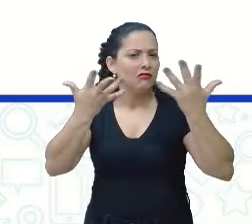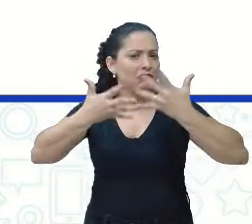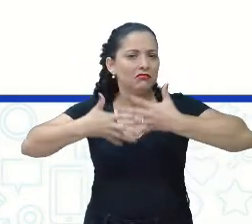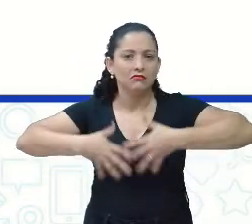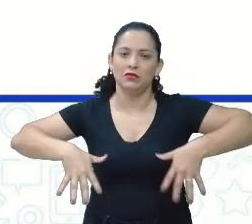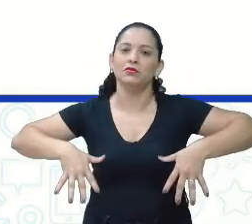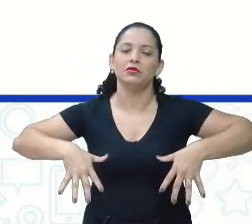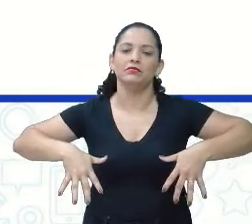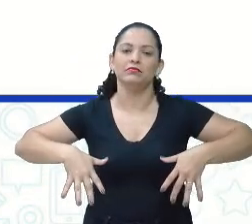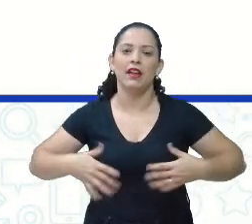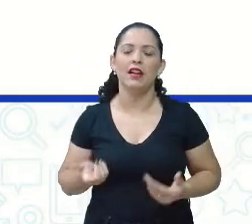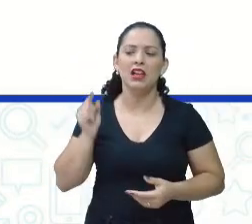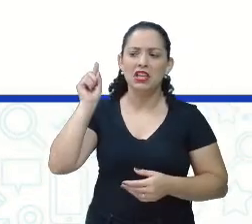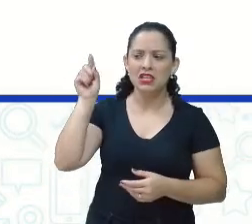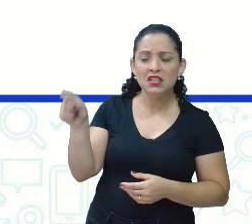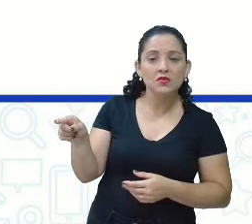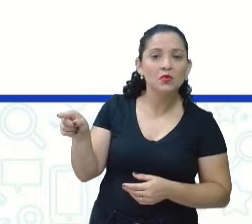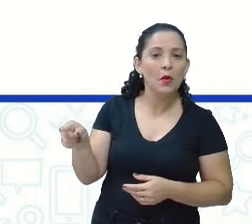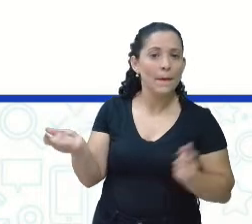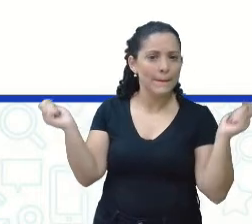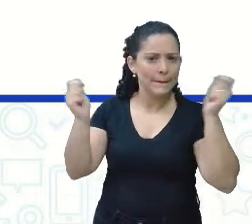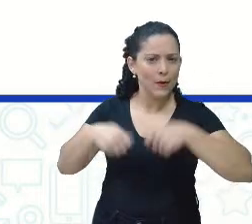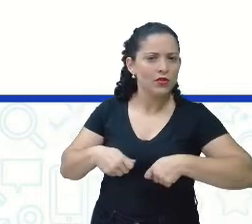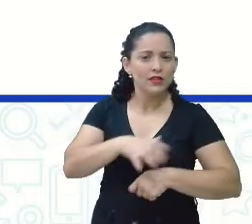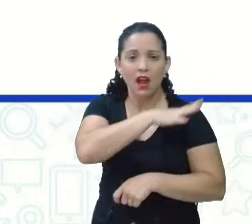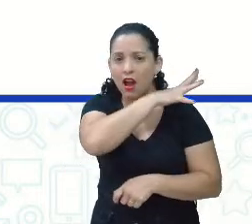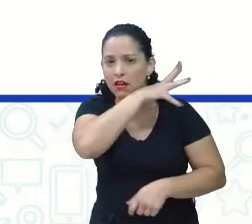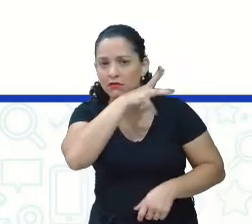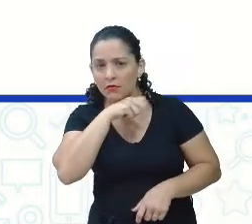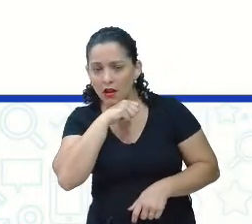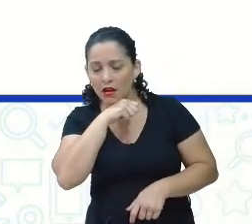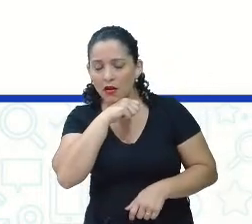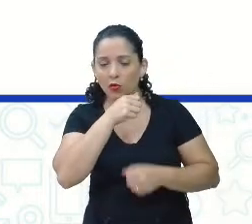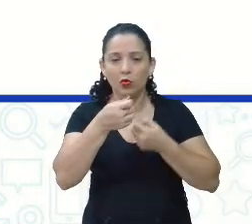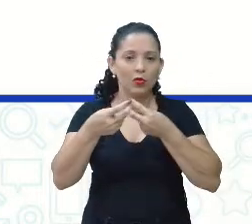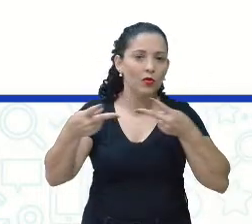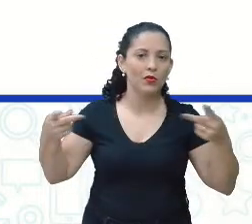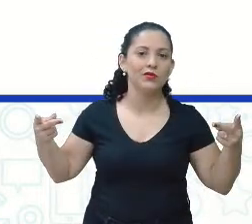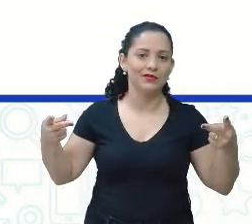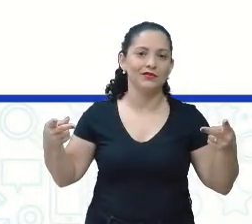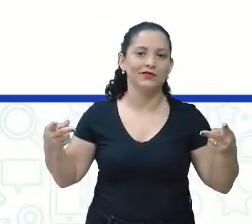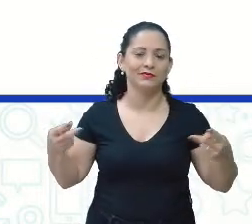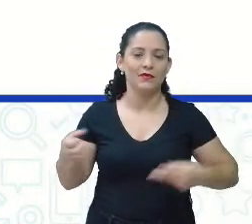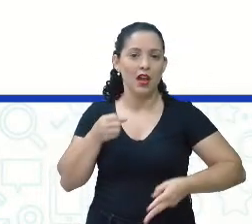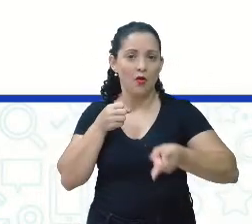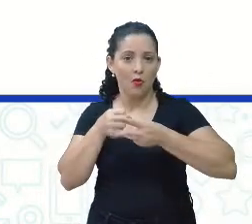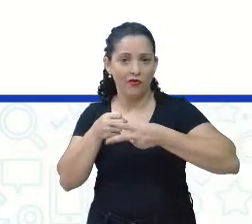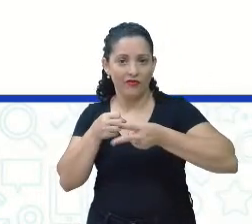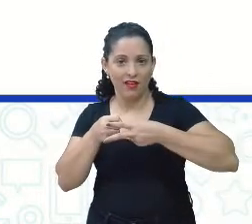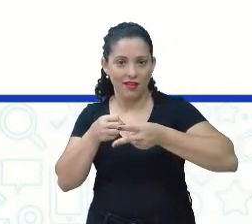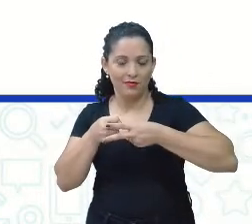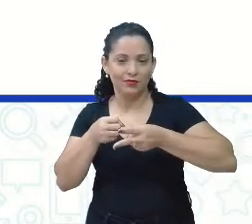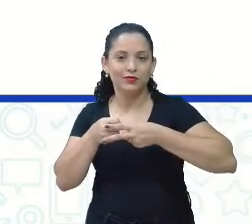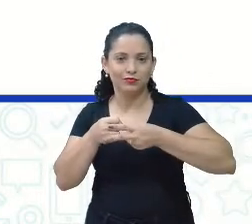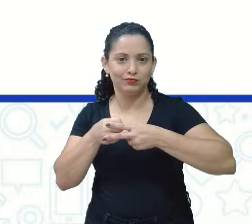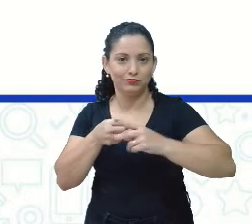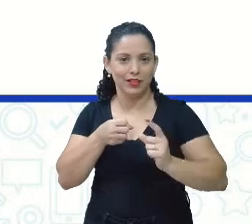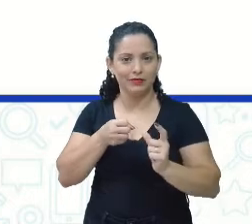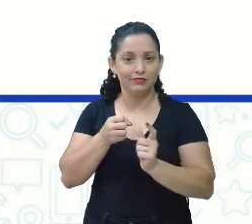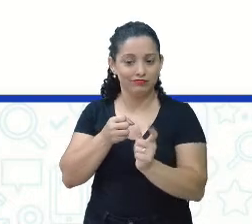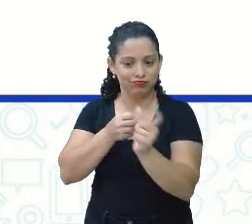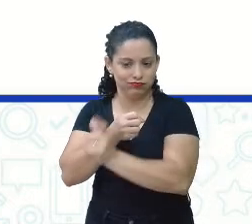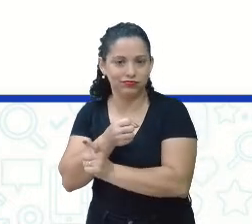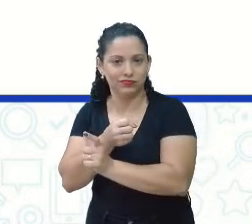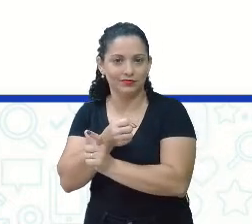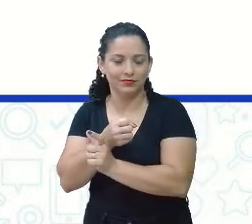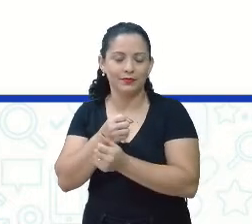é um macaco. Tanto você pode interpretar esse it como neutro, ou seja, para o verbo não ficar sozinho no começo, né? It is a